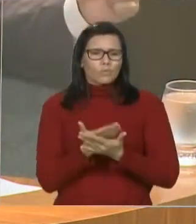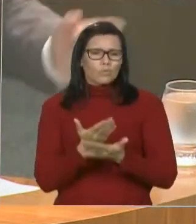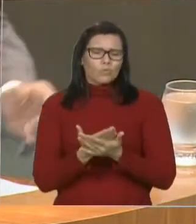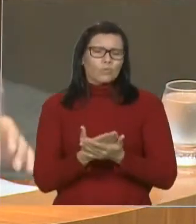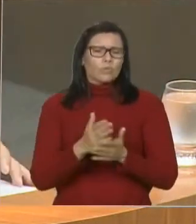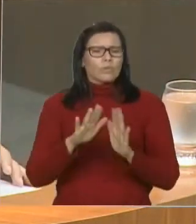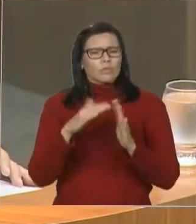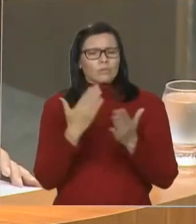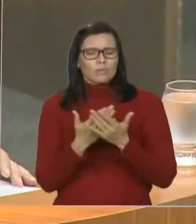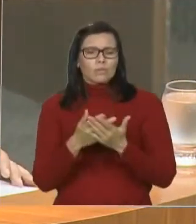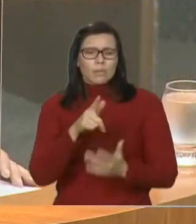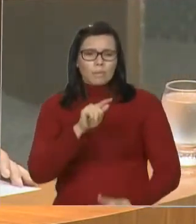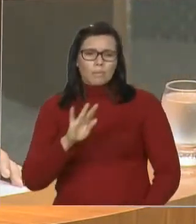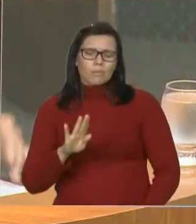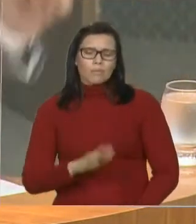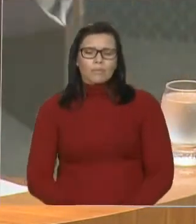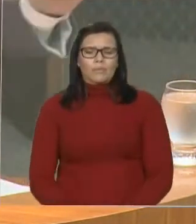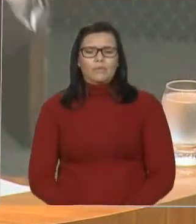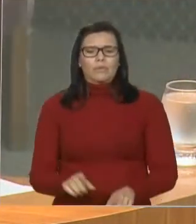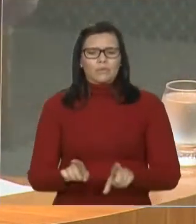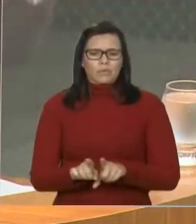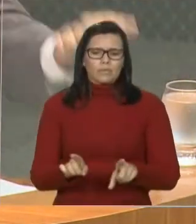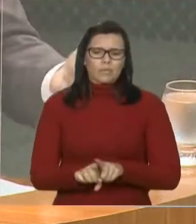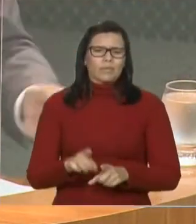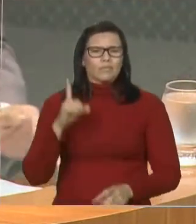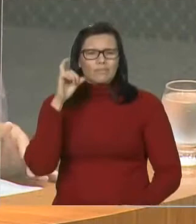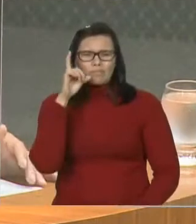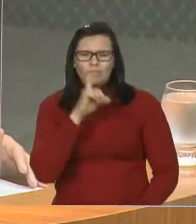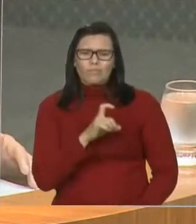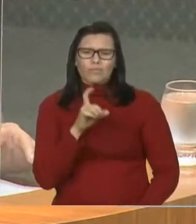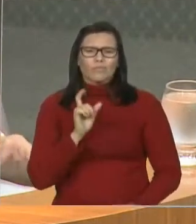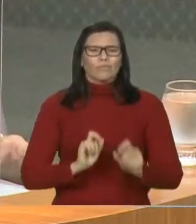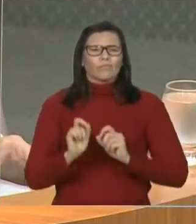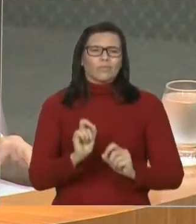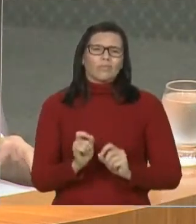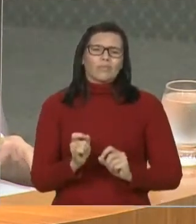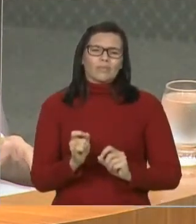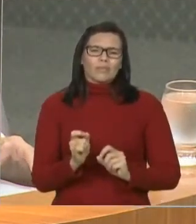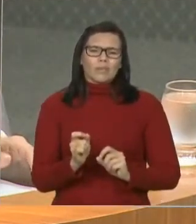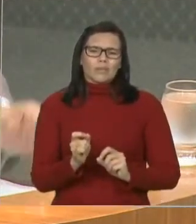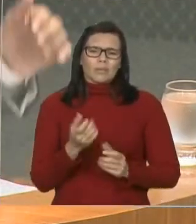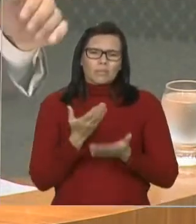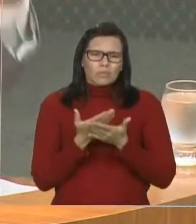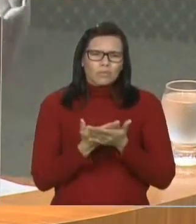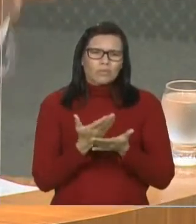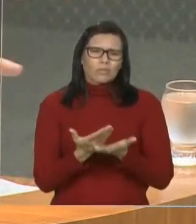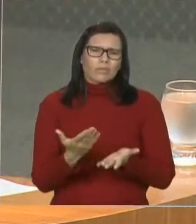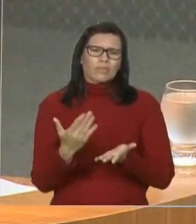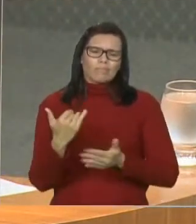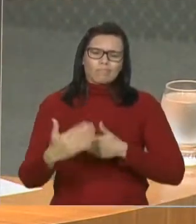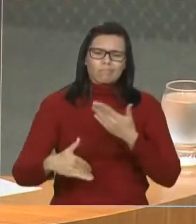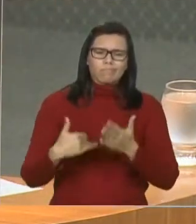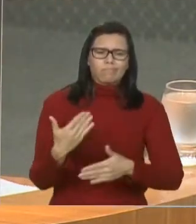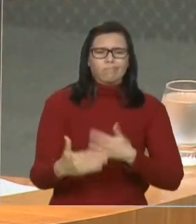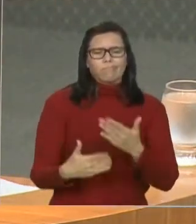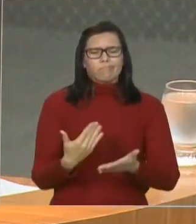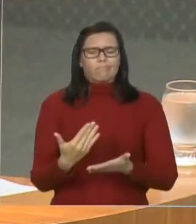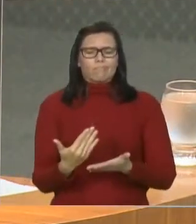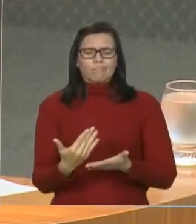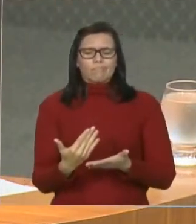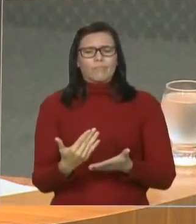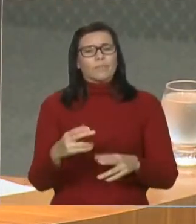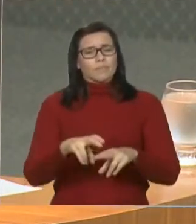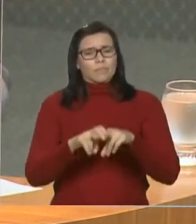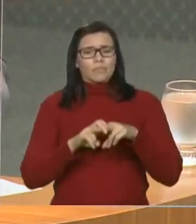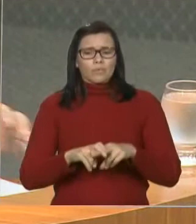concurso há bastante tempo, ele vai ter dificuldade para se preparar, Então seria importante que o candidato